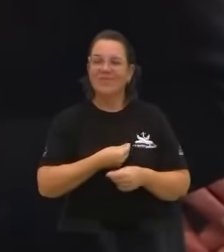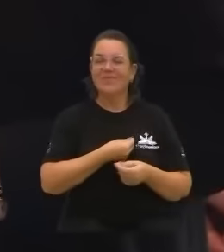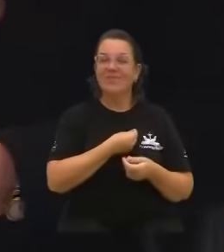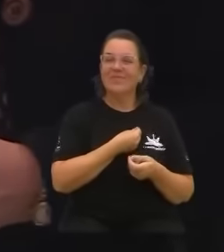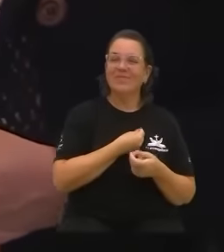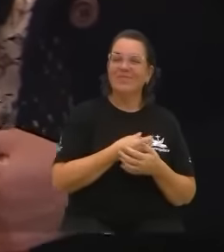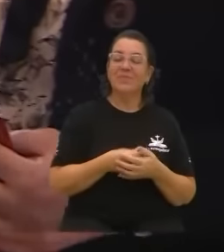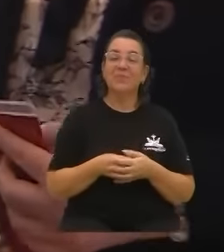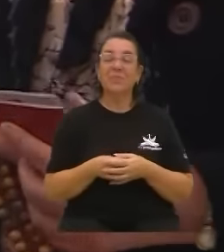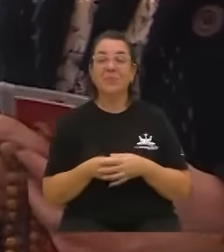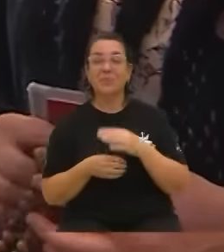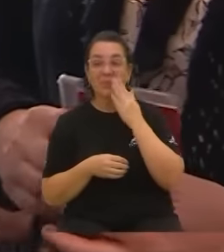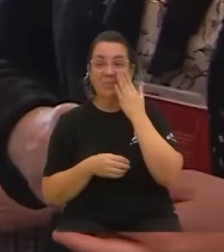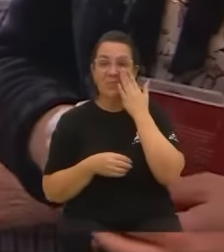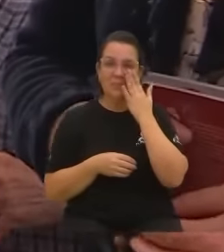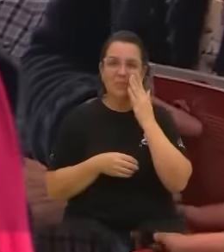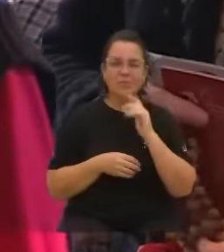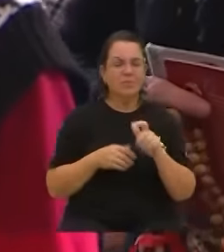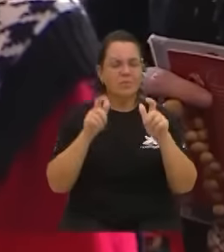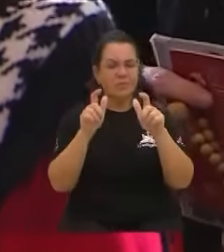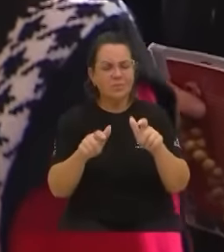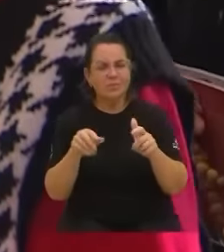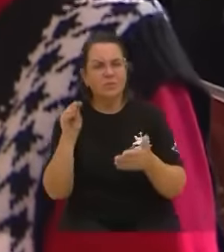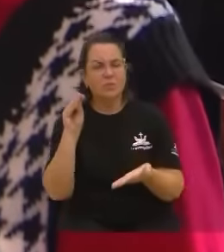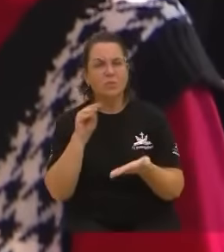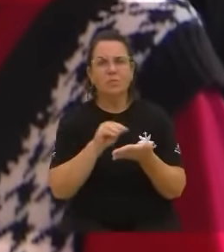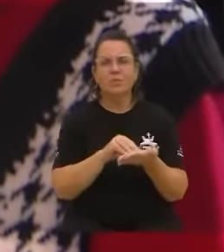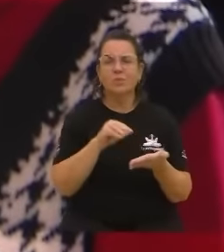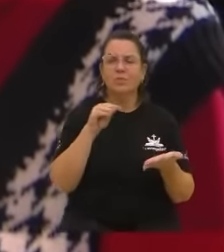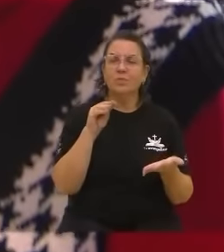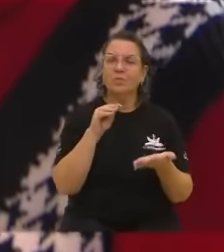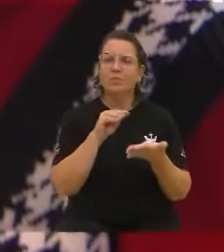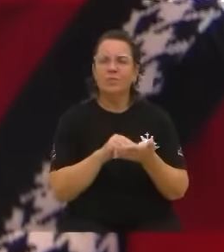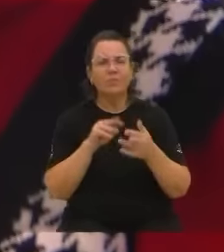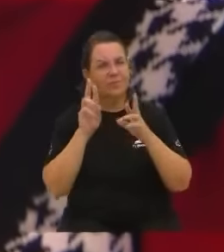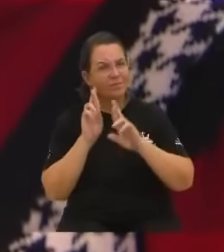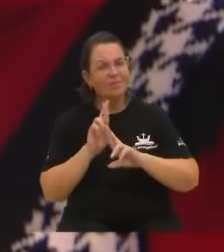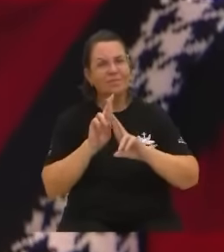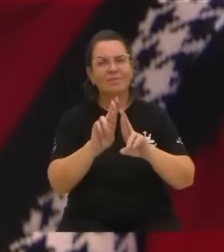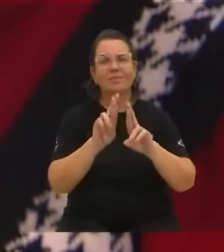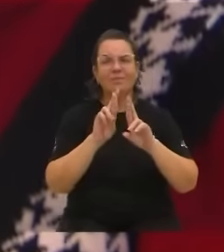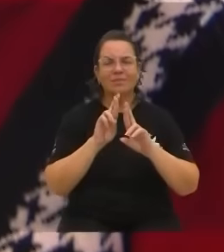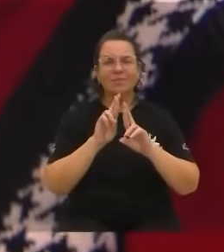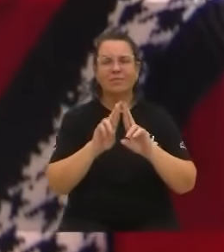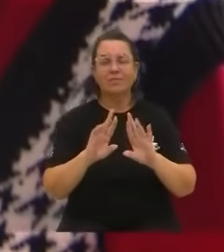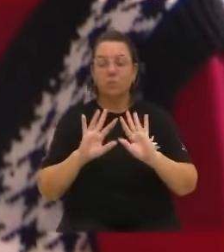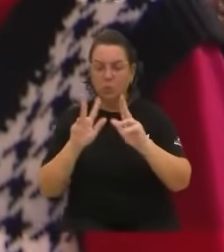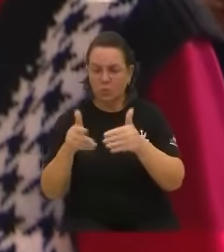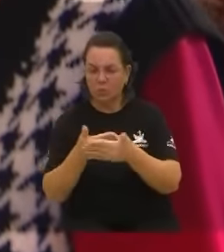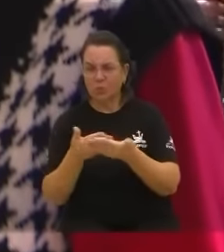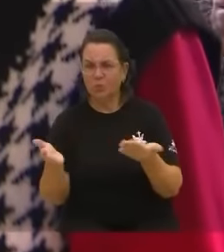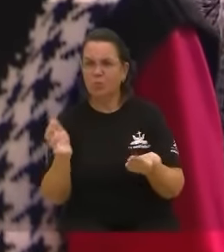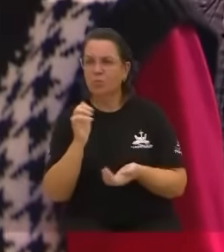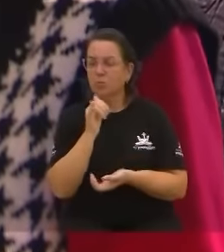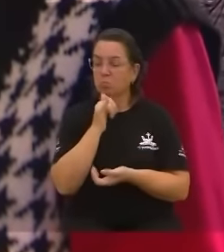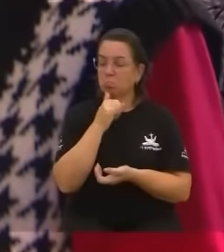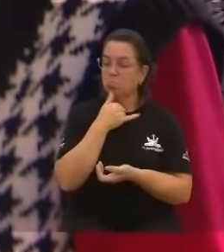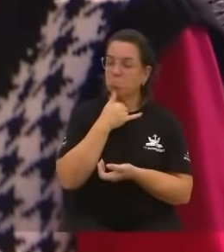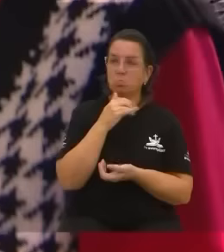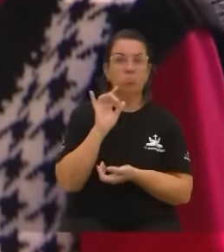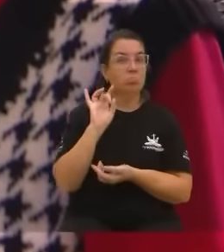de viver. Ex missionário, onde falte a esperança, onde